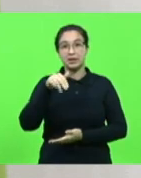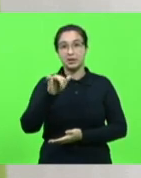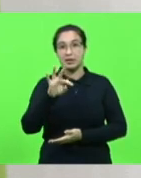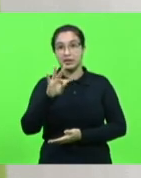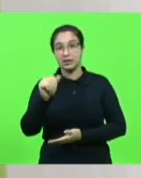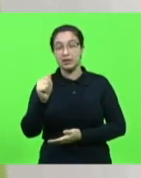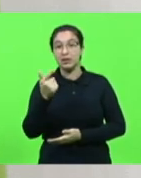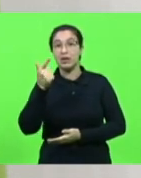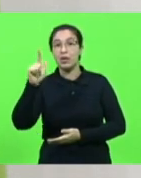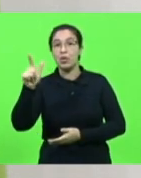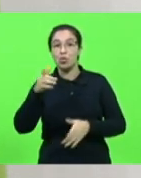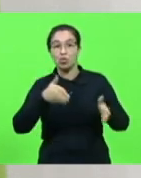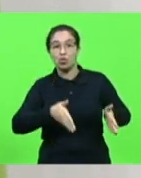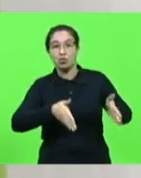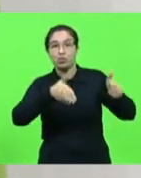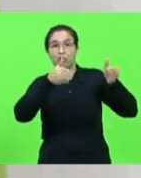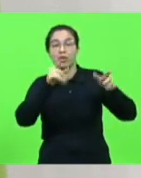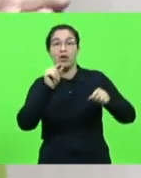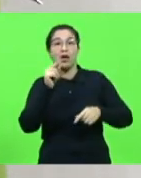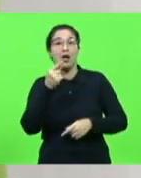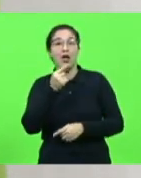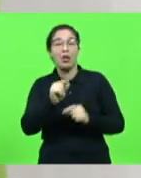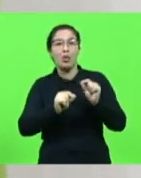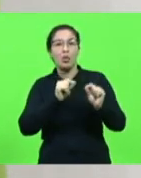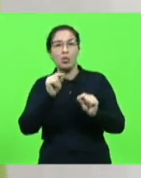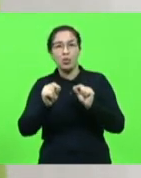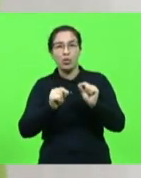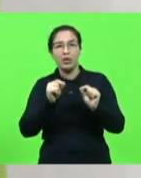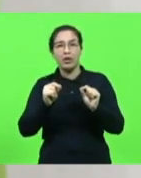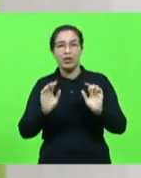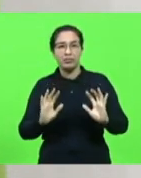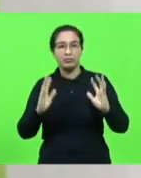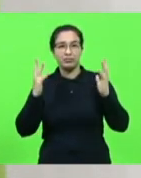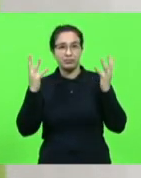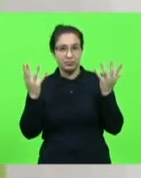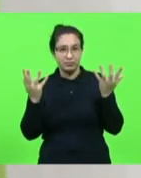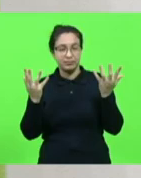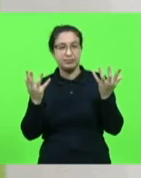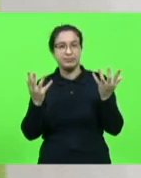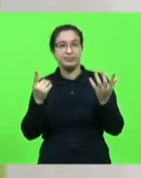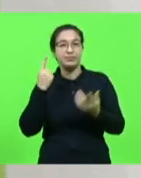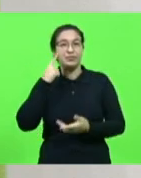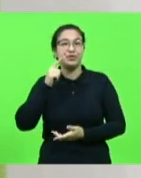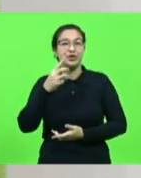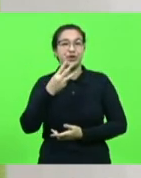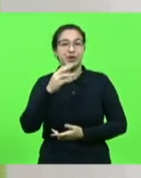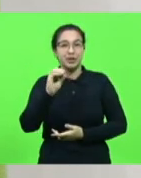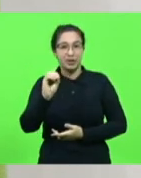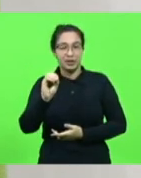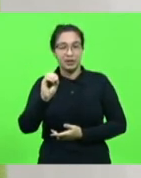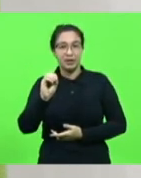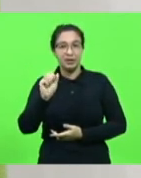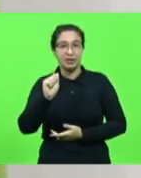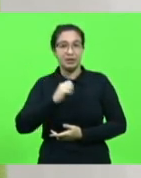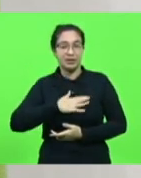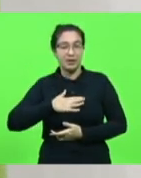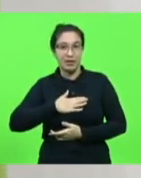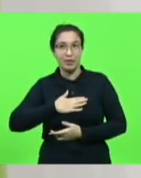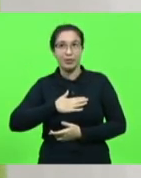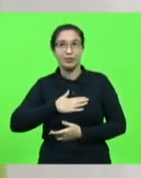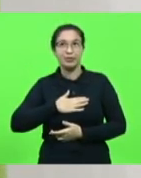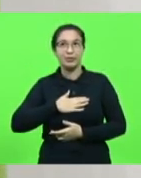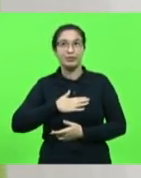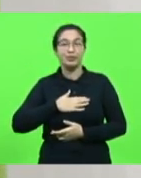extraordinário, Anita Garibaldi, cujo bicentenário será comemorado agora no dia 30 de agosto. Então, já faço a minha homenagem, você veja, do